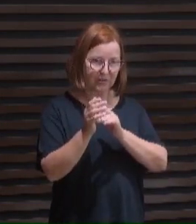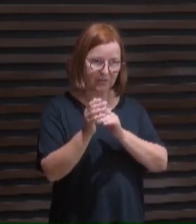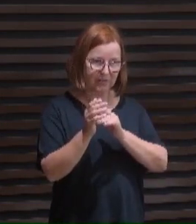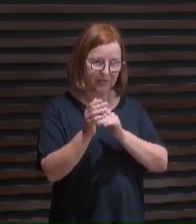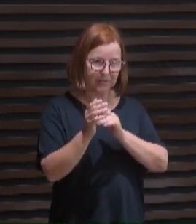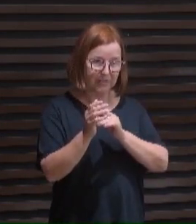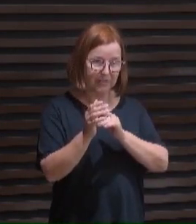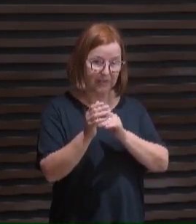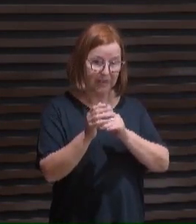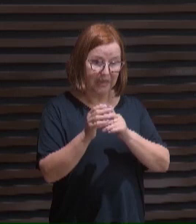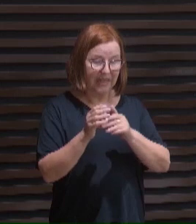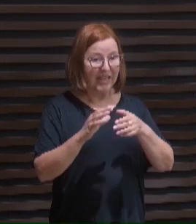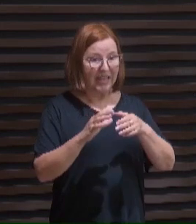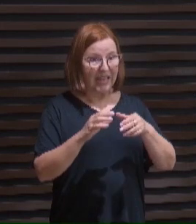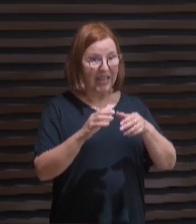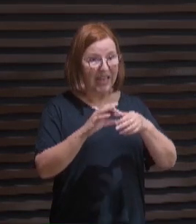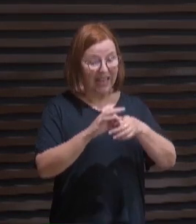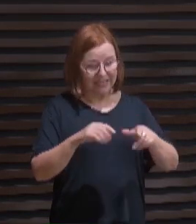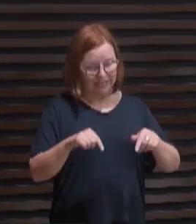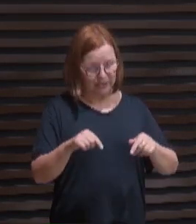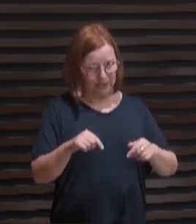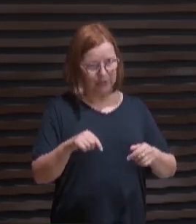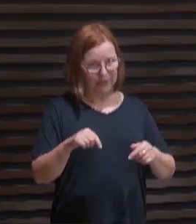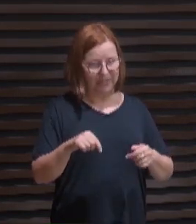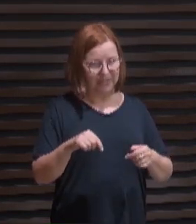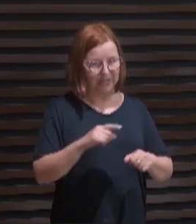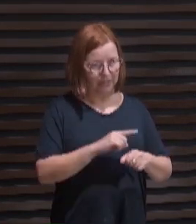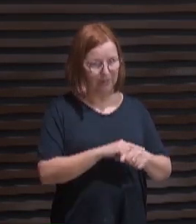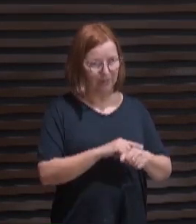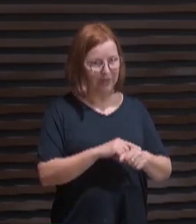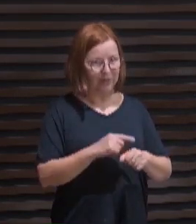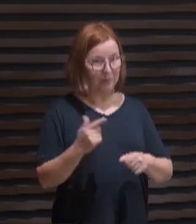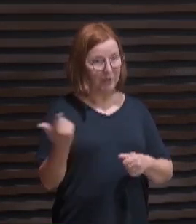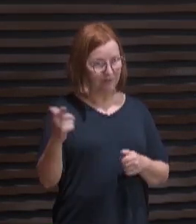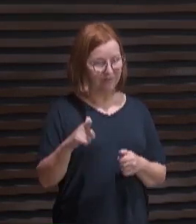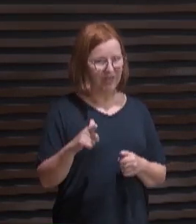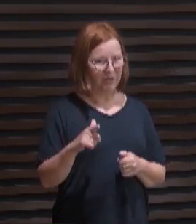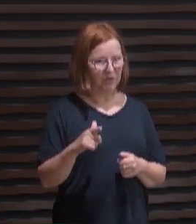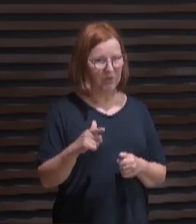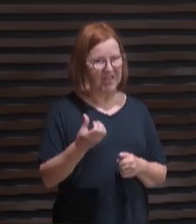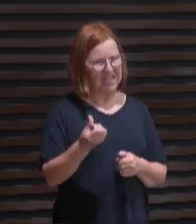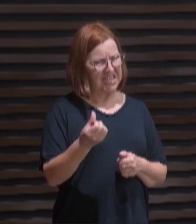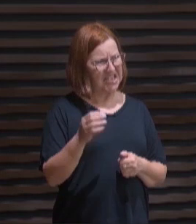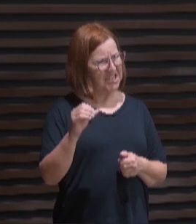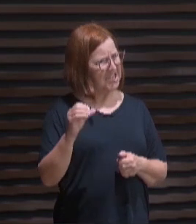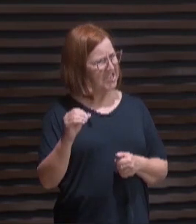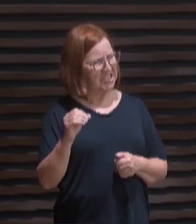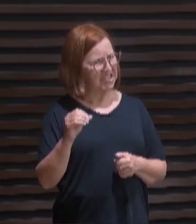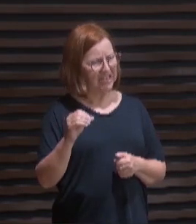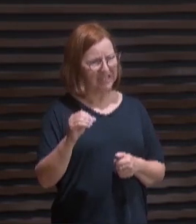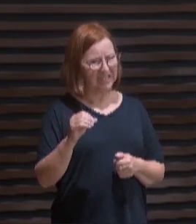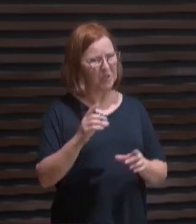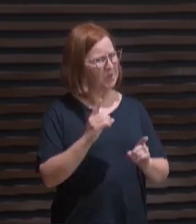terra. Sabe por que eu vos digo isso? Porque o apóstolo Paulo diz que cerca de 500